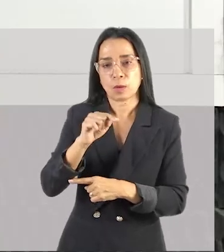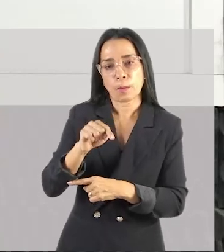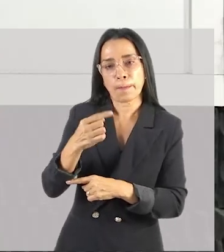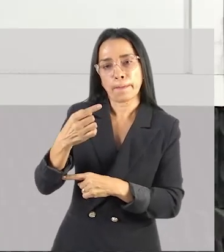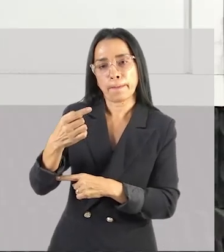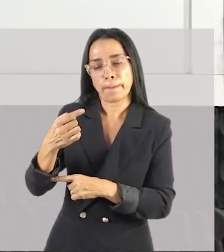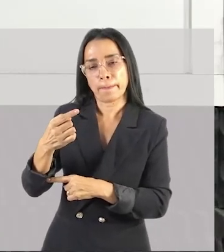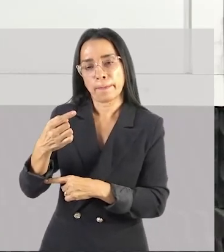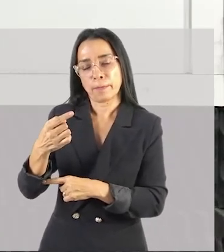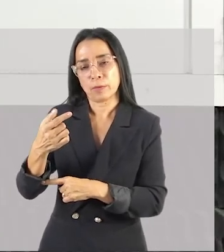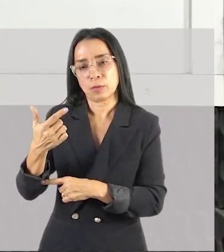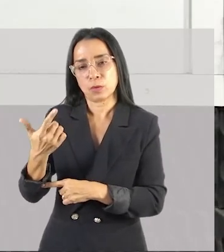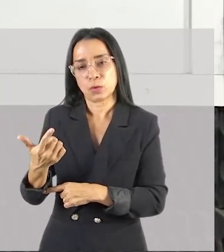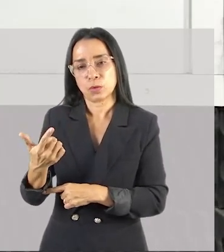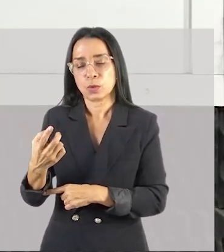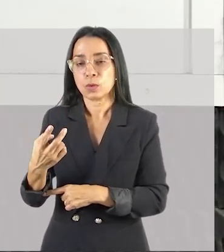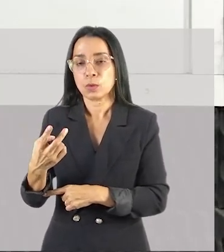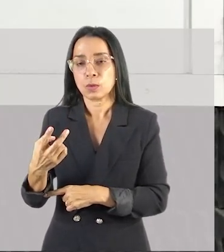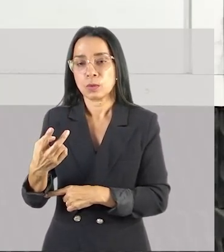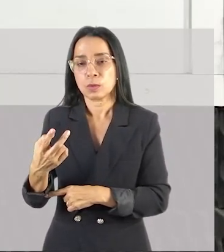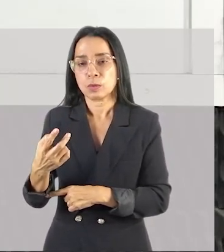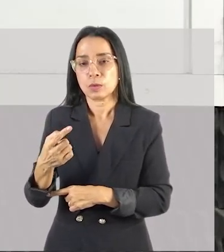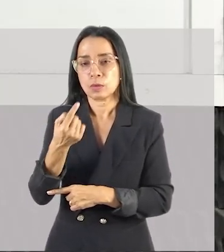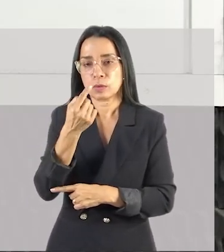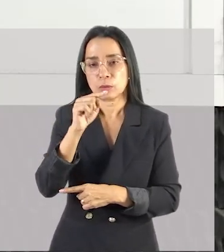Certo? Porque ele é igual a todos os outros.